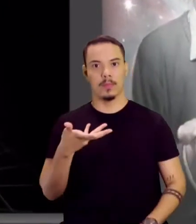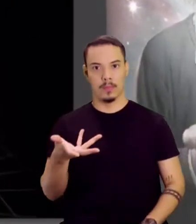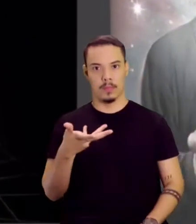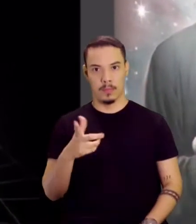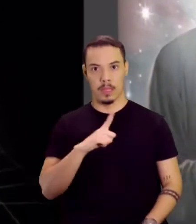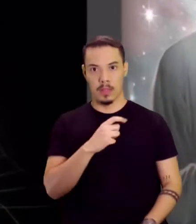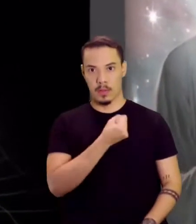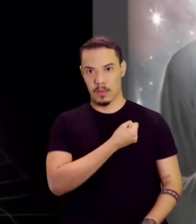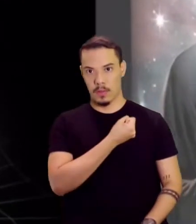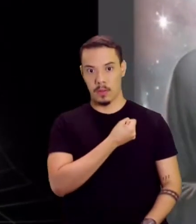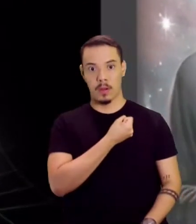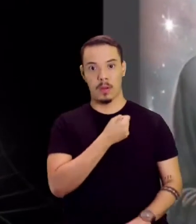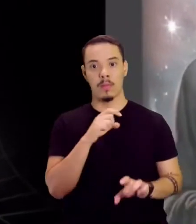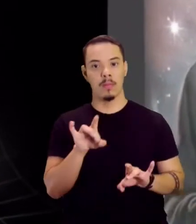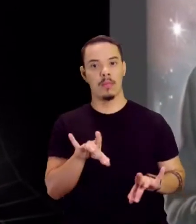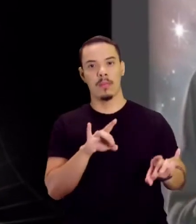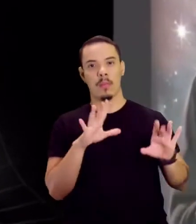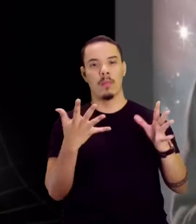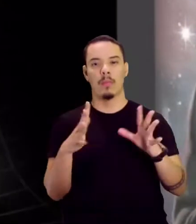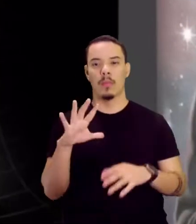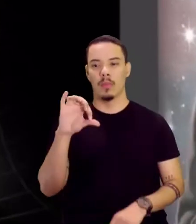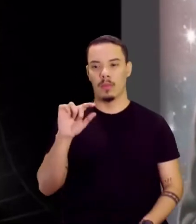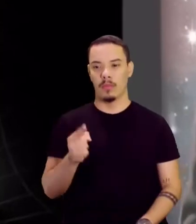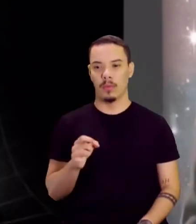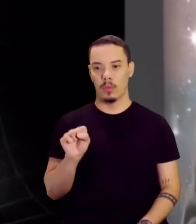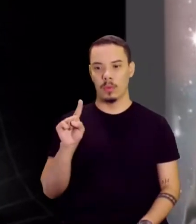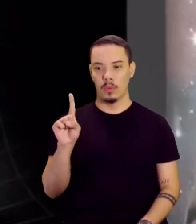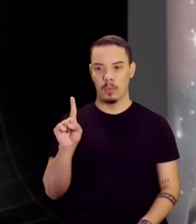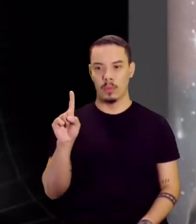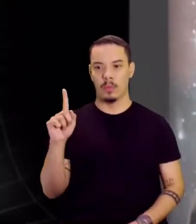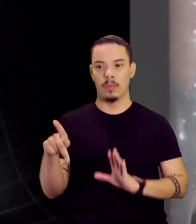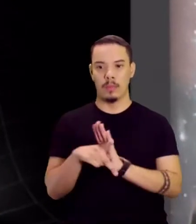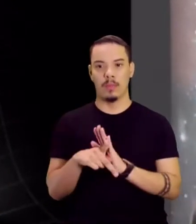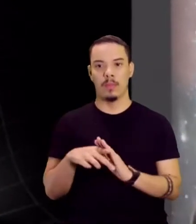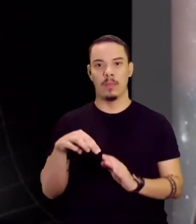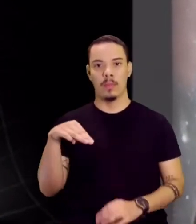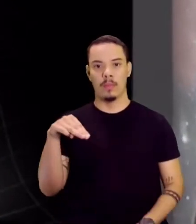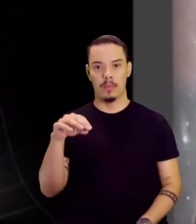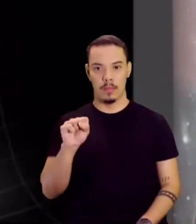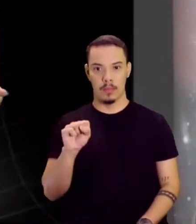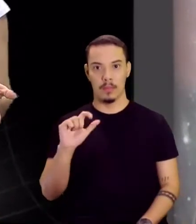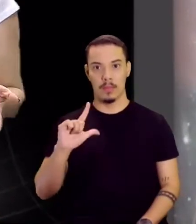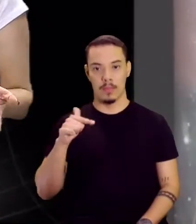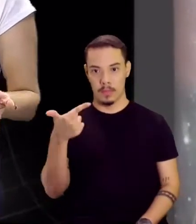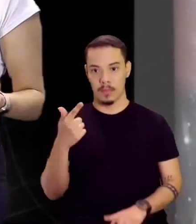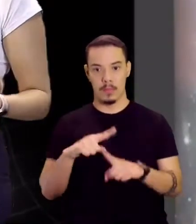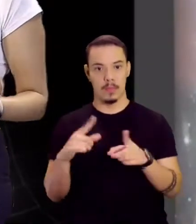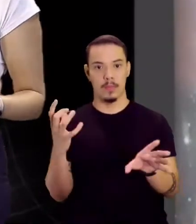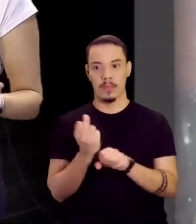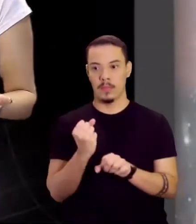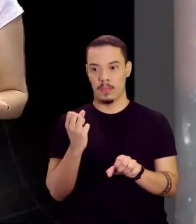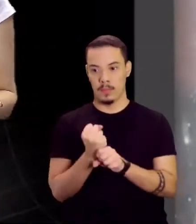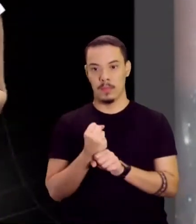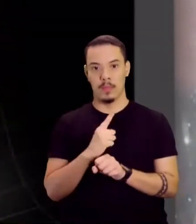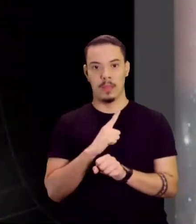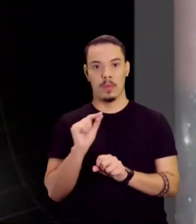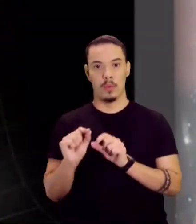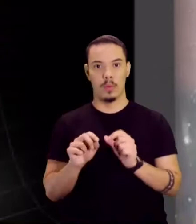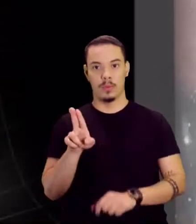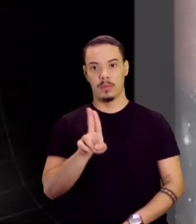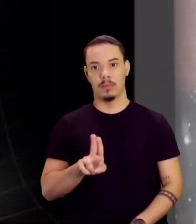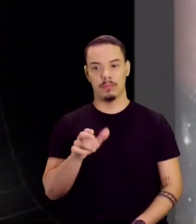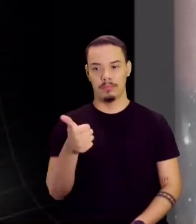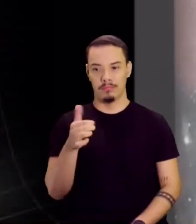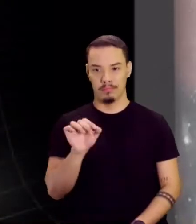tem um valor lá específico de 9,81 metros por segundo ao quadrado, mas nos cálculos, né, a gente podemos pode utilizar regular.